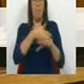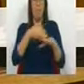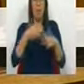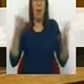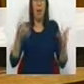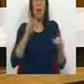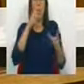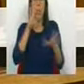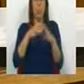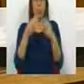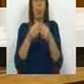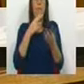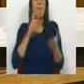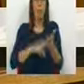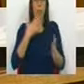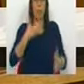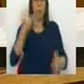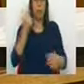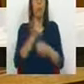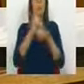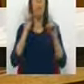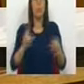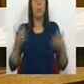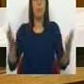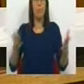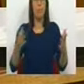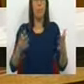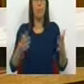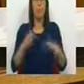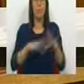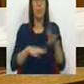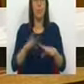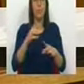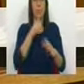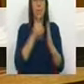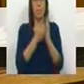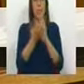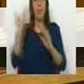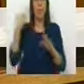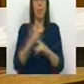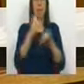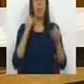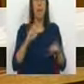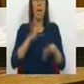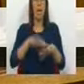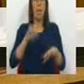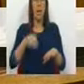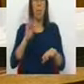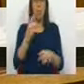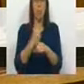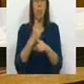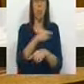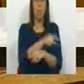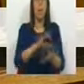porque não dizem a totalidade da verdade, da razão pelas quais tiveram que ser feitas as medidas do passado, a causa socialista